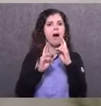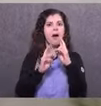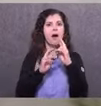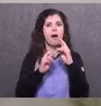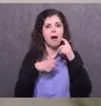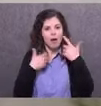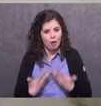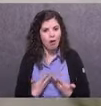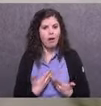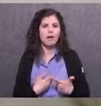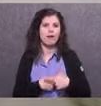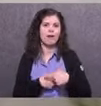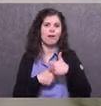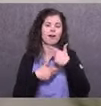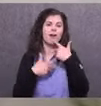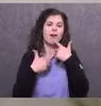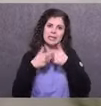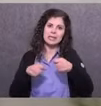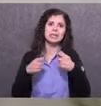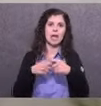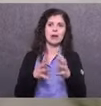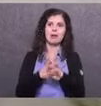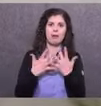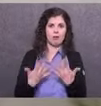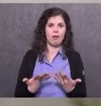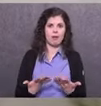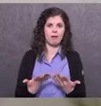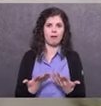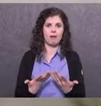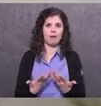a rezar.